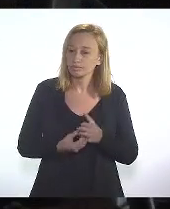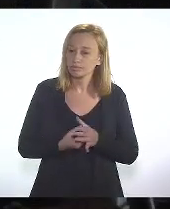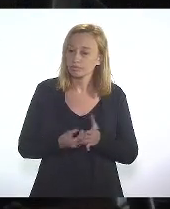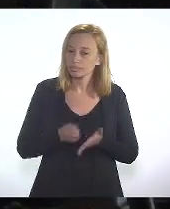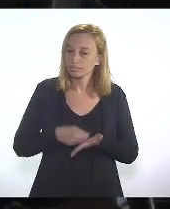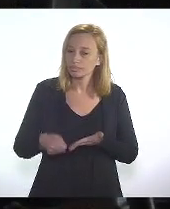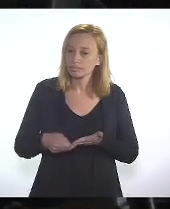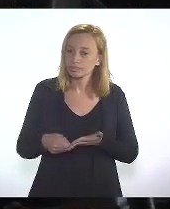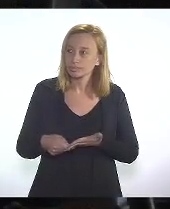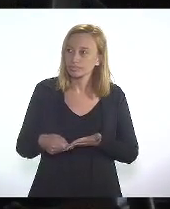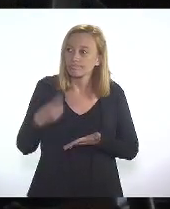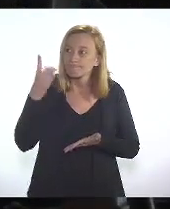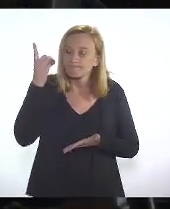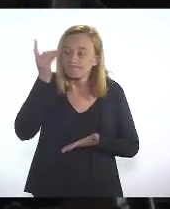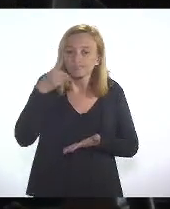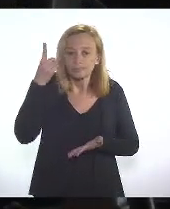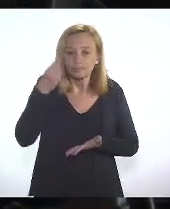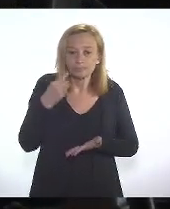Deputado...